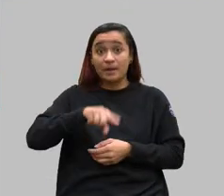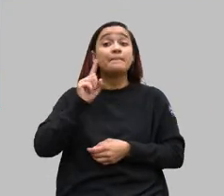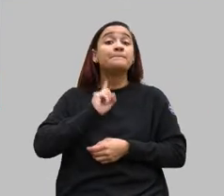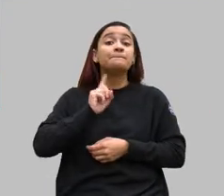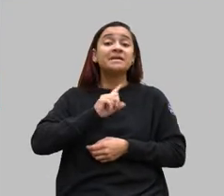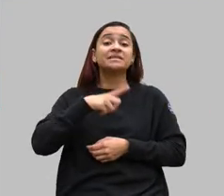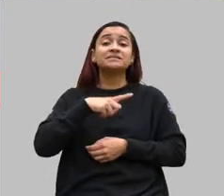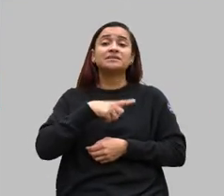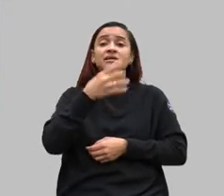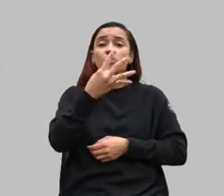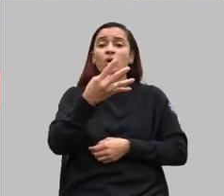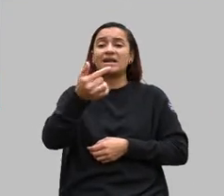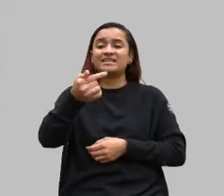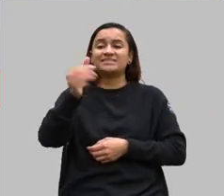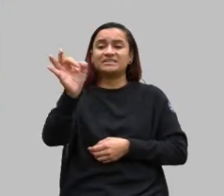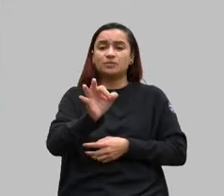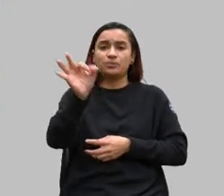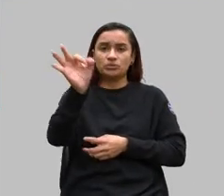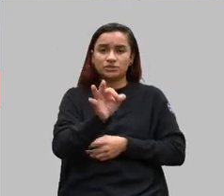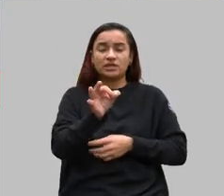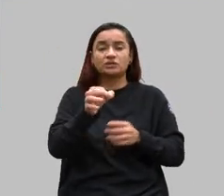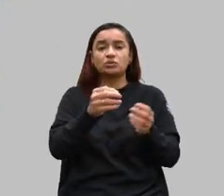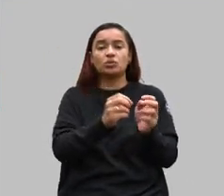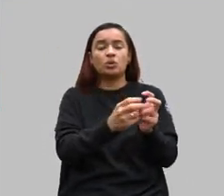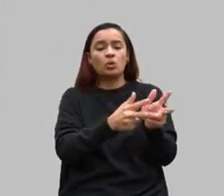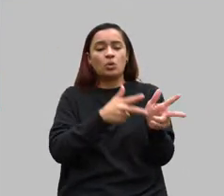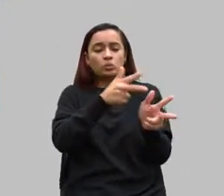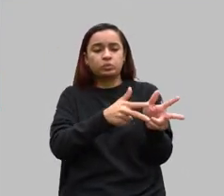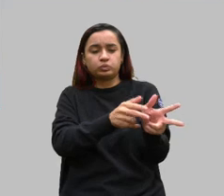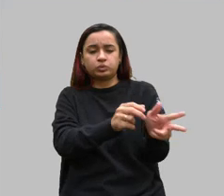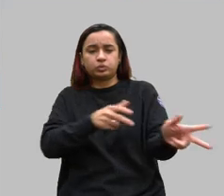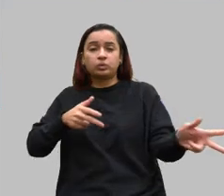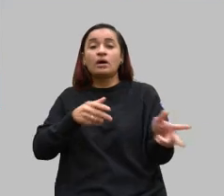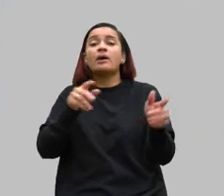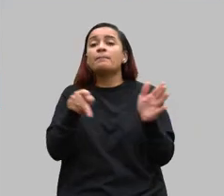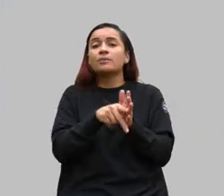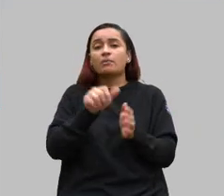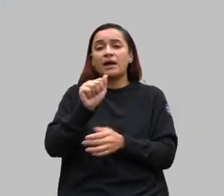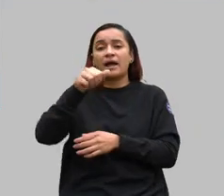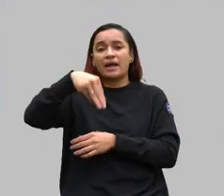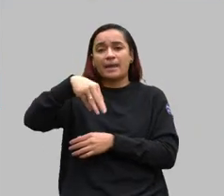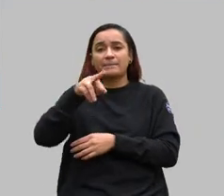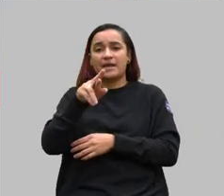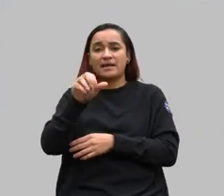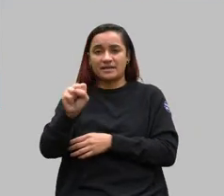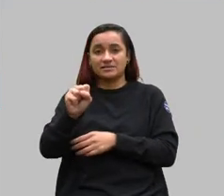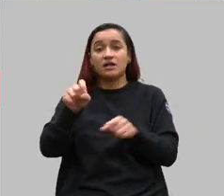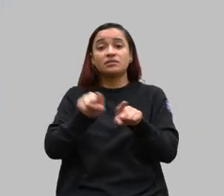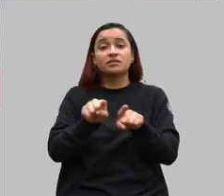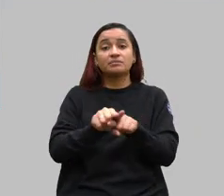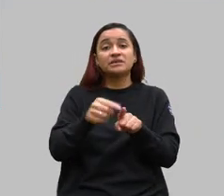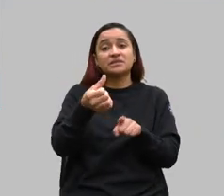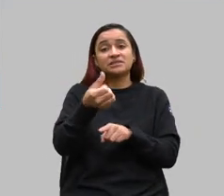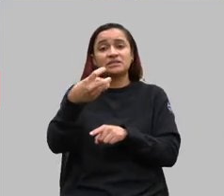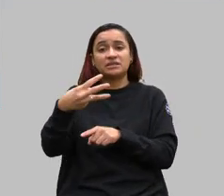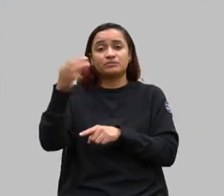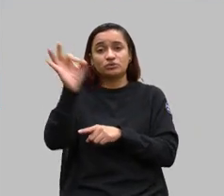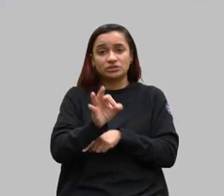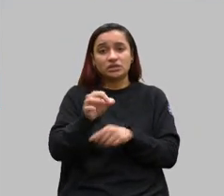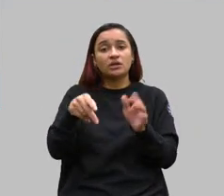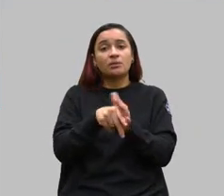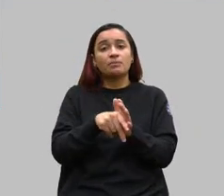47% da Malha da mrss e 73% da malha Vitória Minas mas